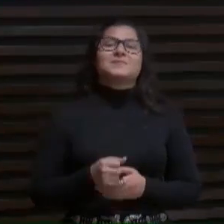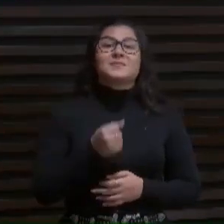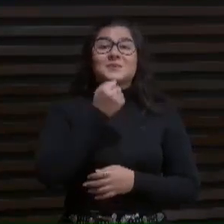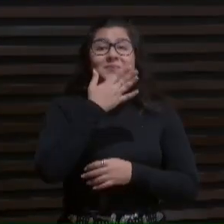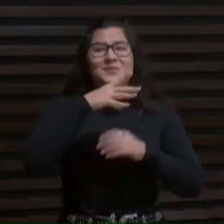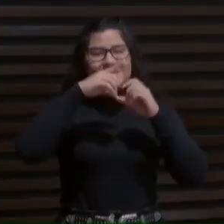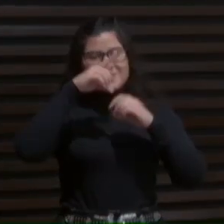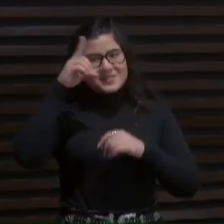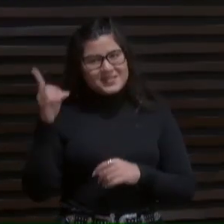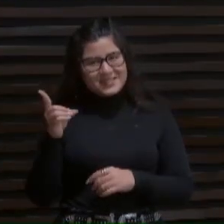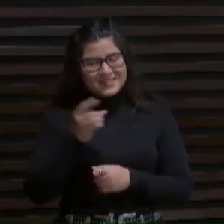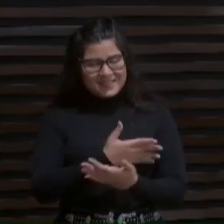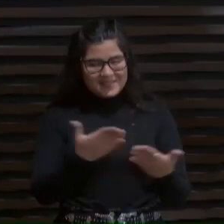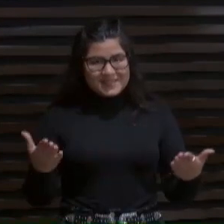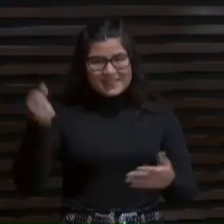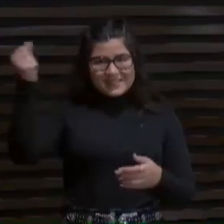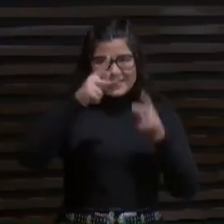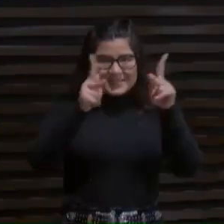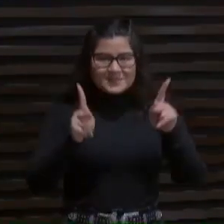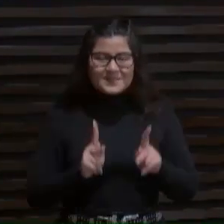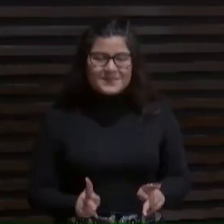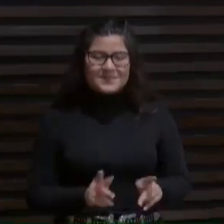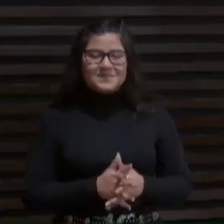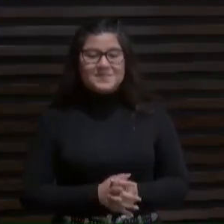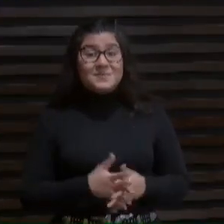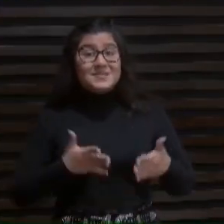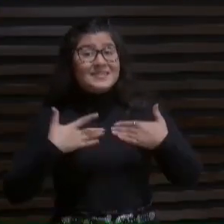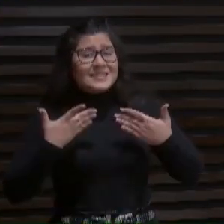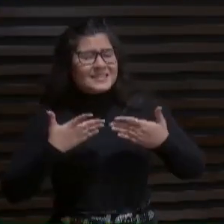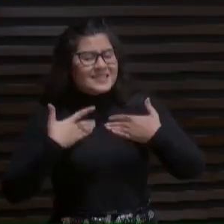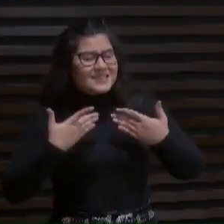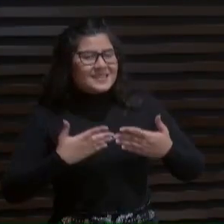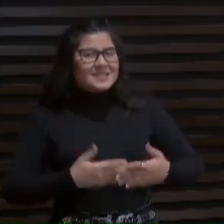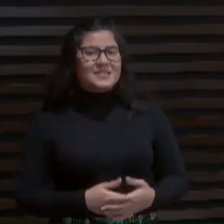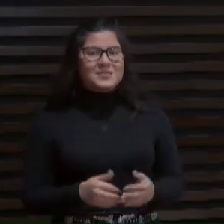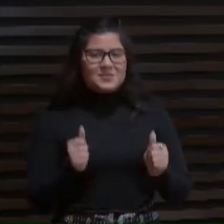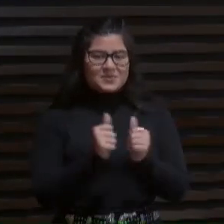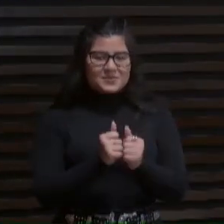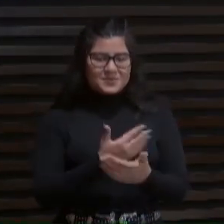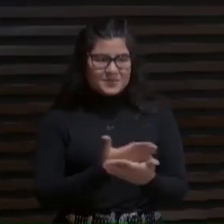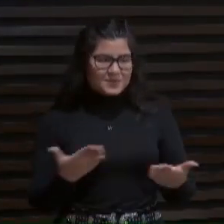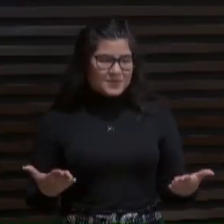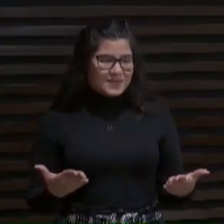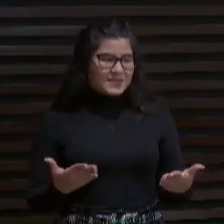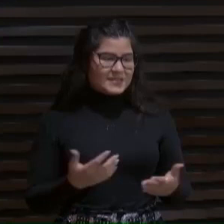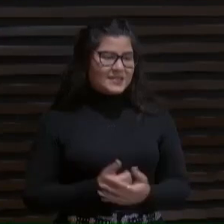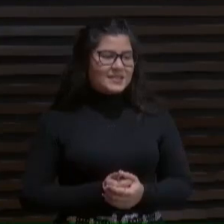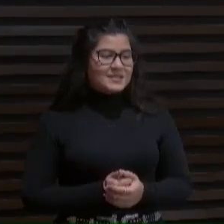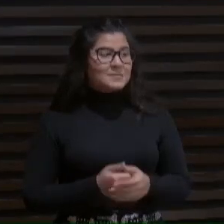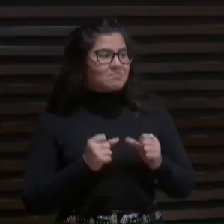Bom dia, irmãos. Graça e paz. É uma alegria muito grande estar aqui com vocês e